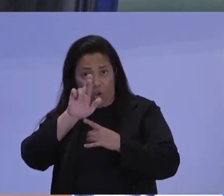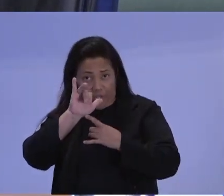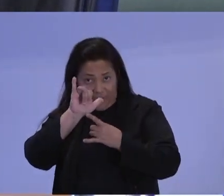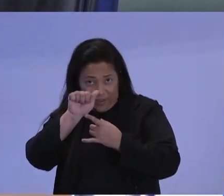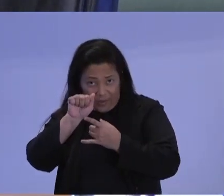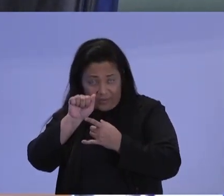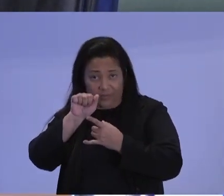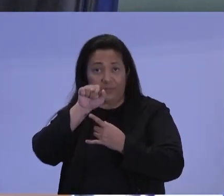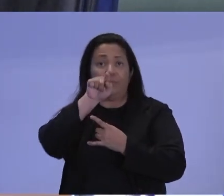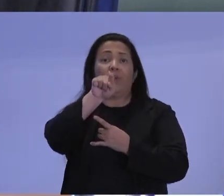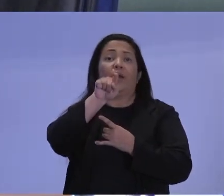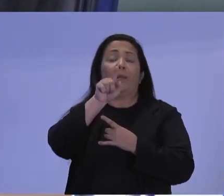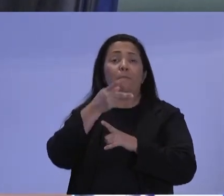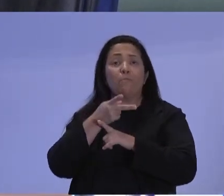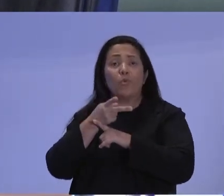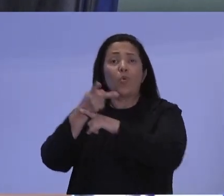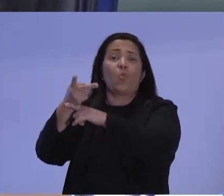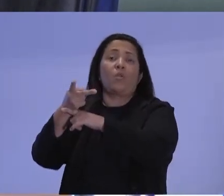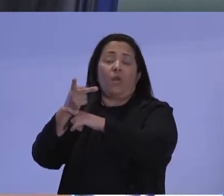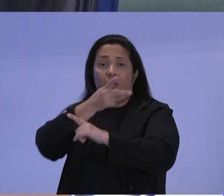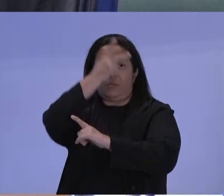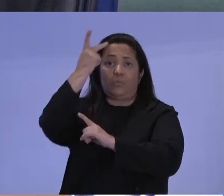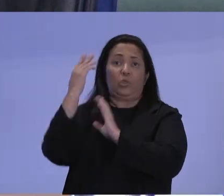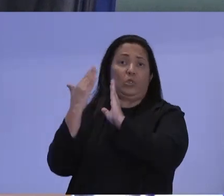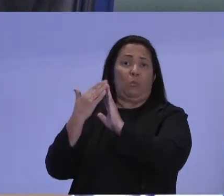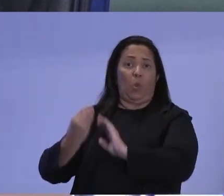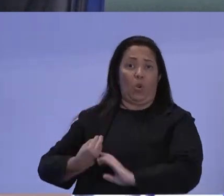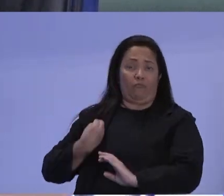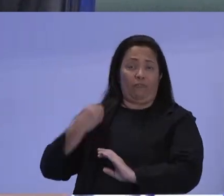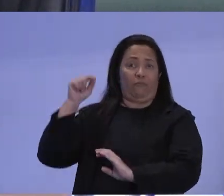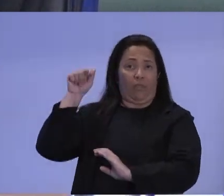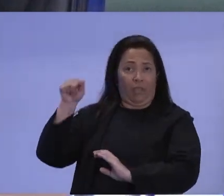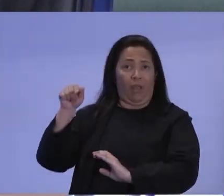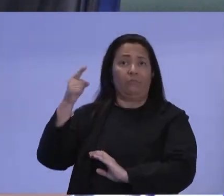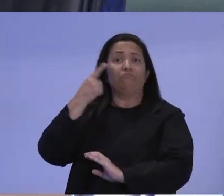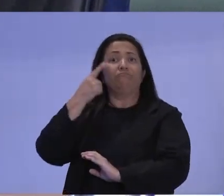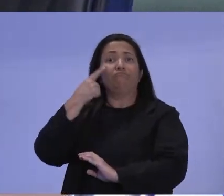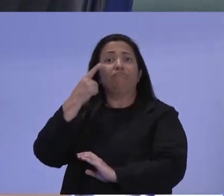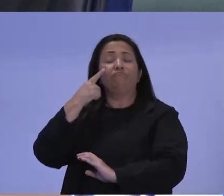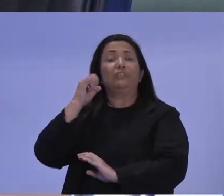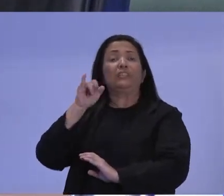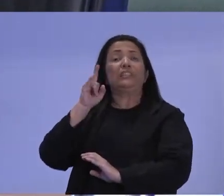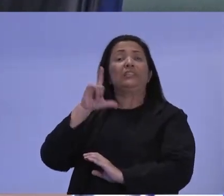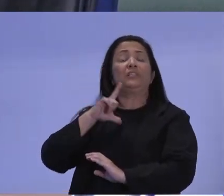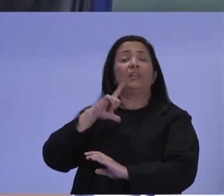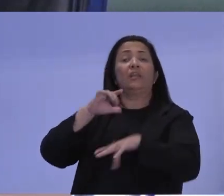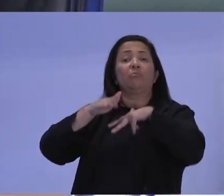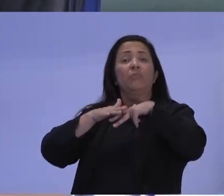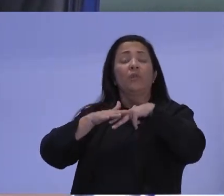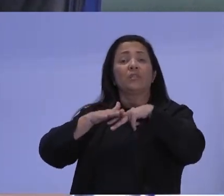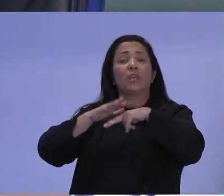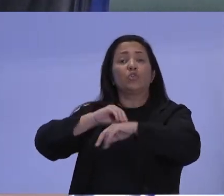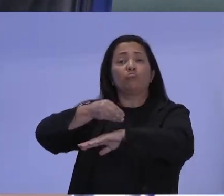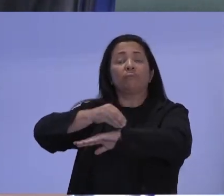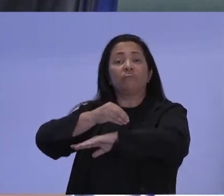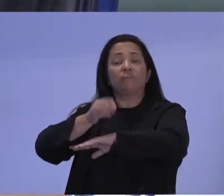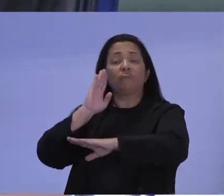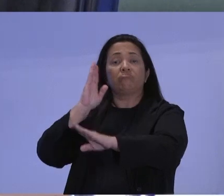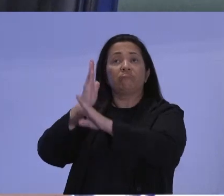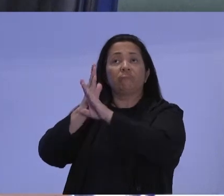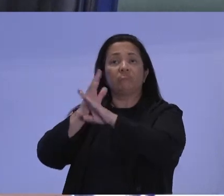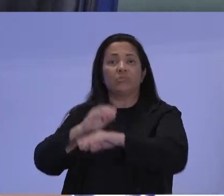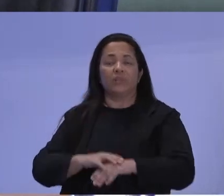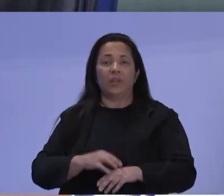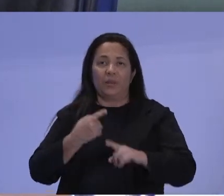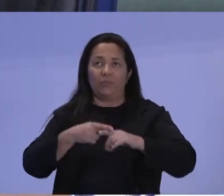e, bom, parabenizar, porque estou muito feliz, apesar